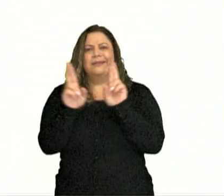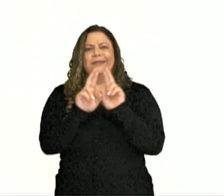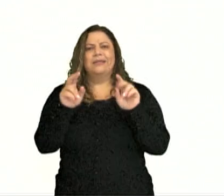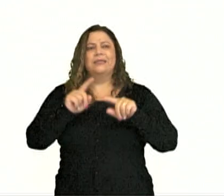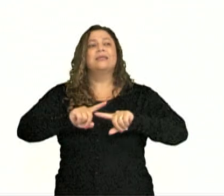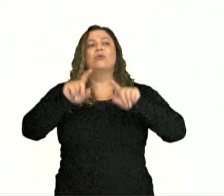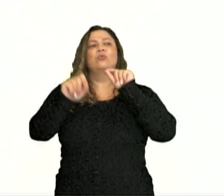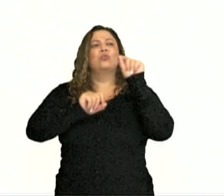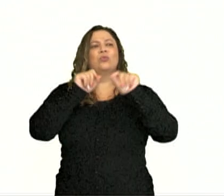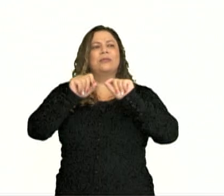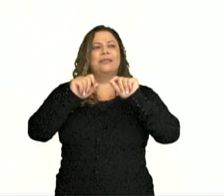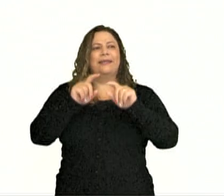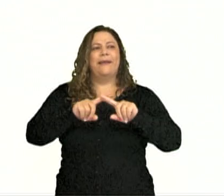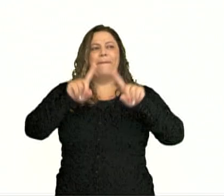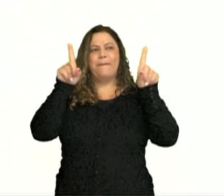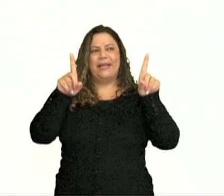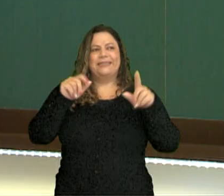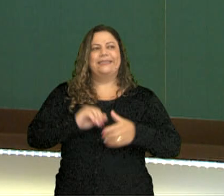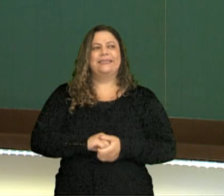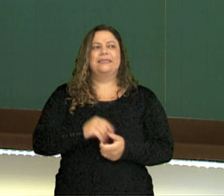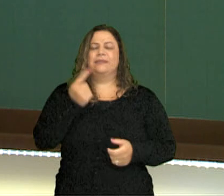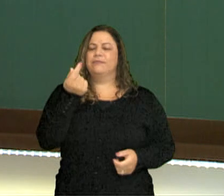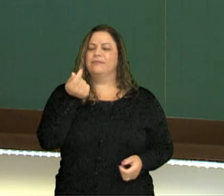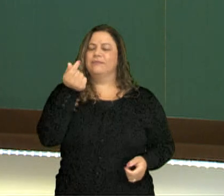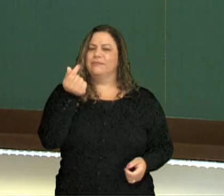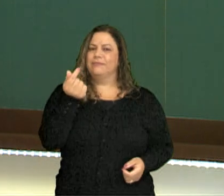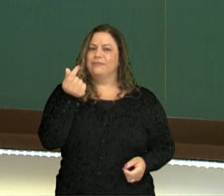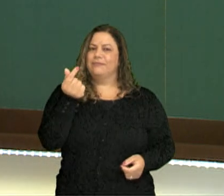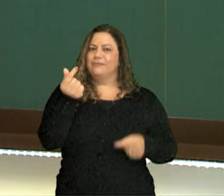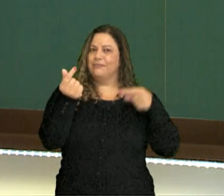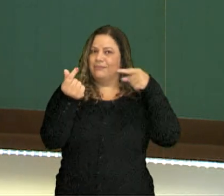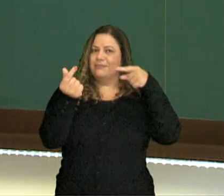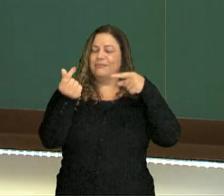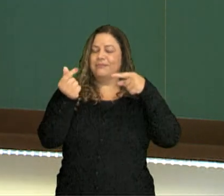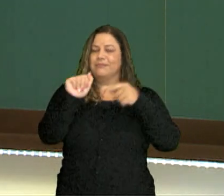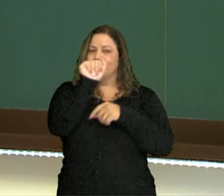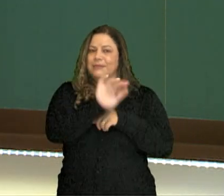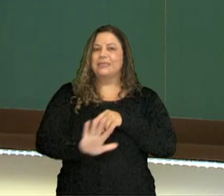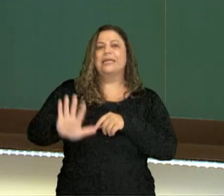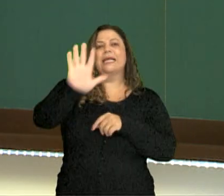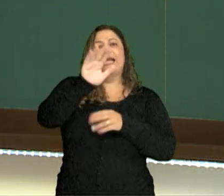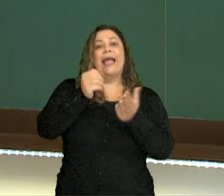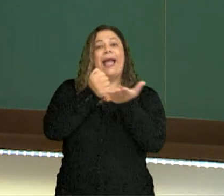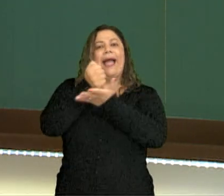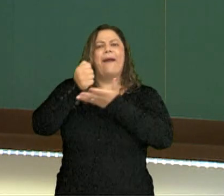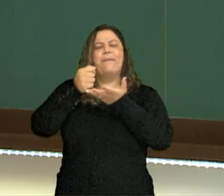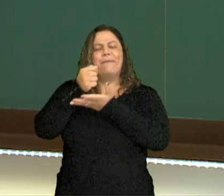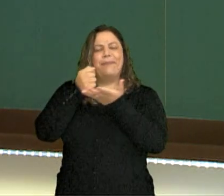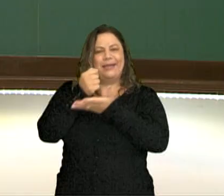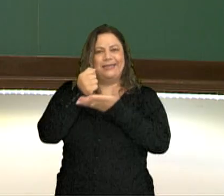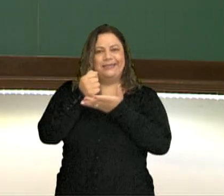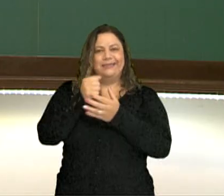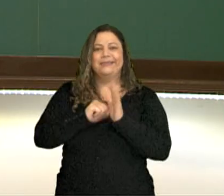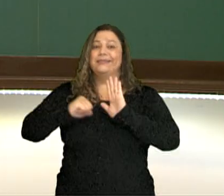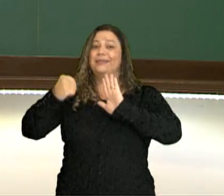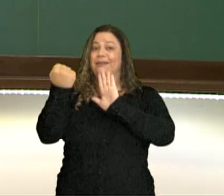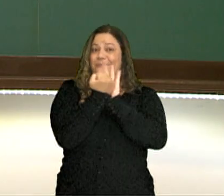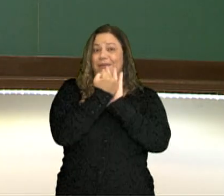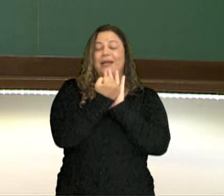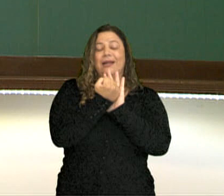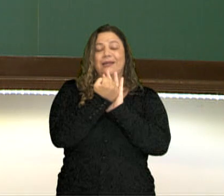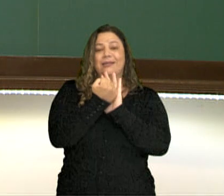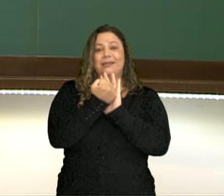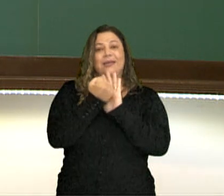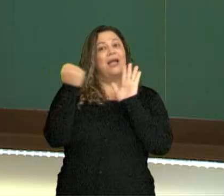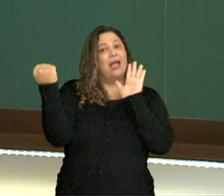MAS? Aqui eu coloquei a imagem, né, ó. Justamente é a base do coraçãozinho, é o símbolo, né, do